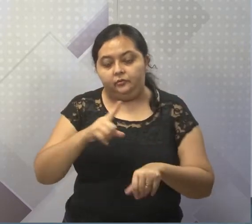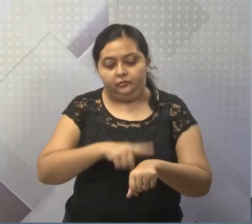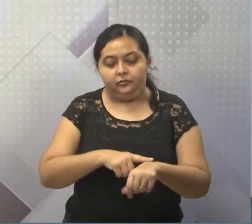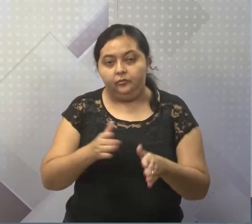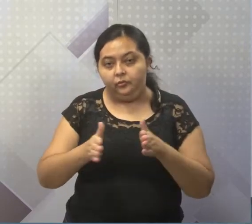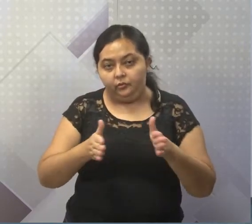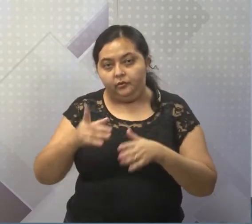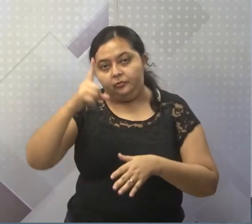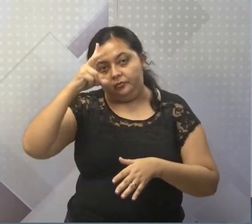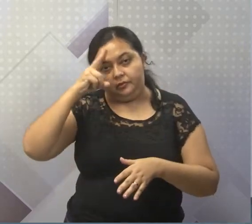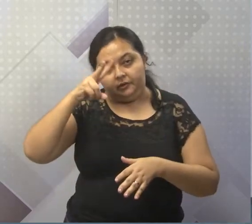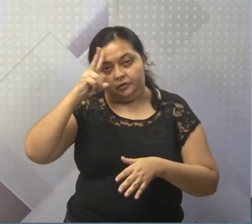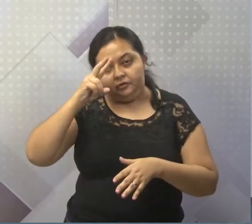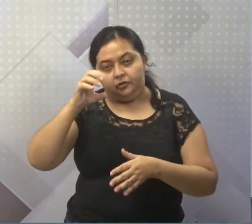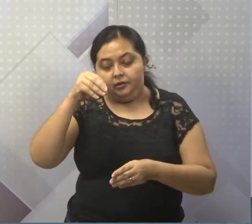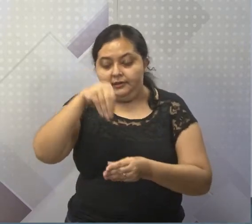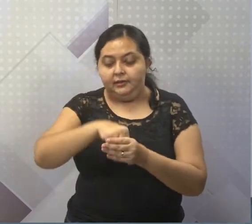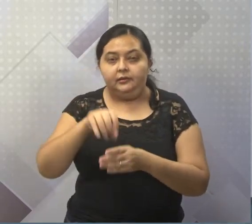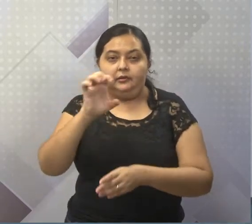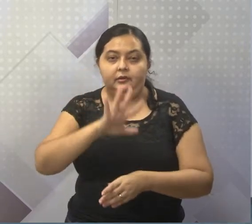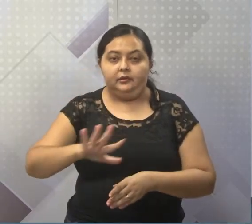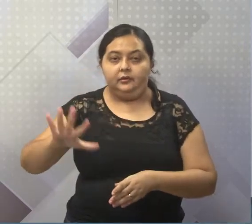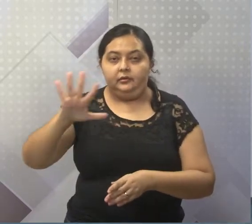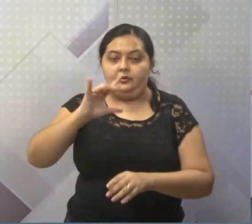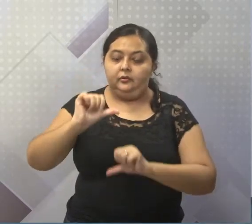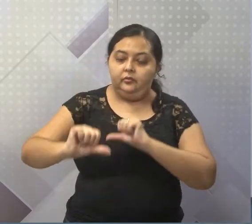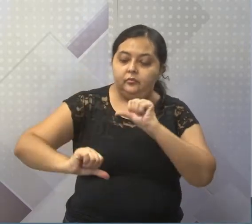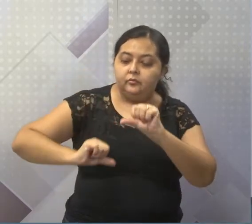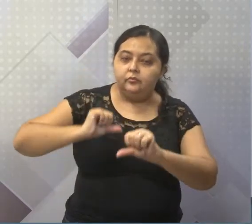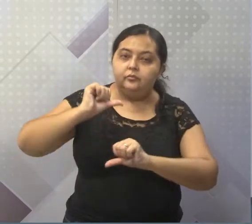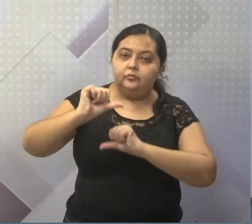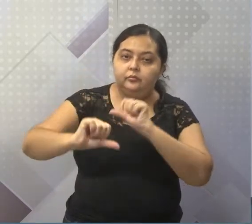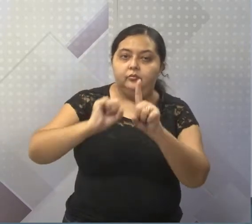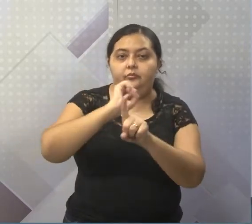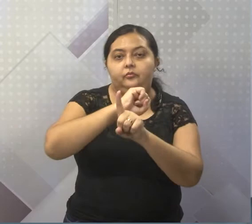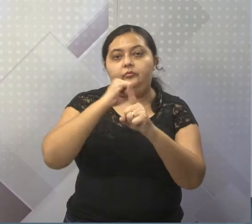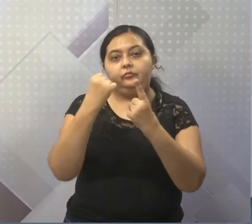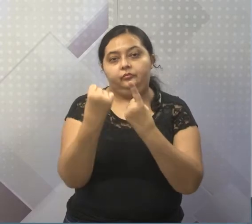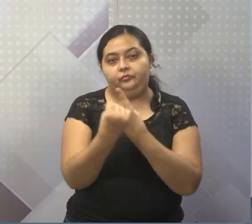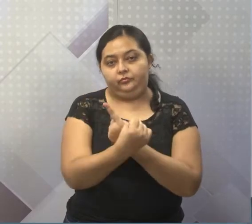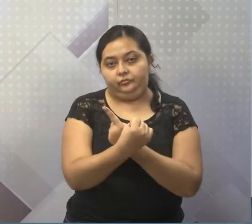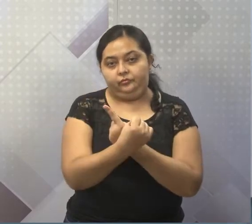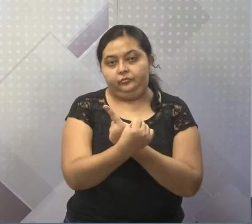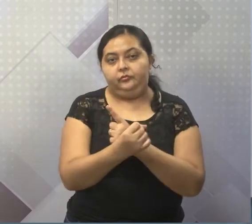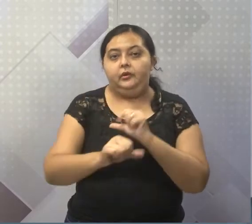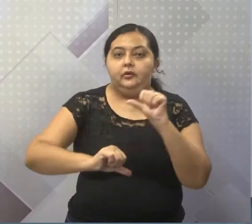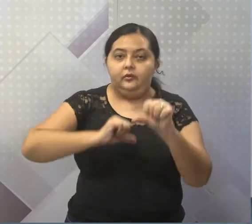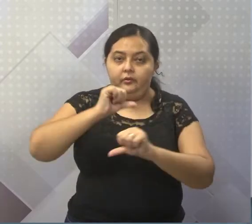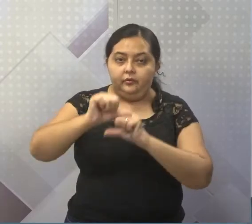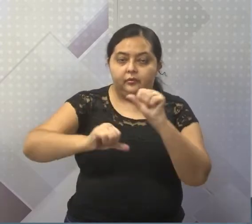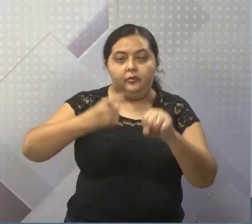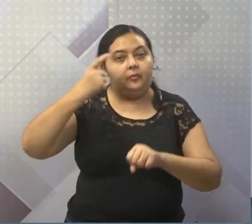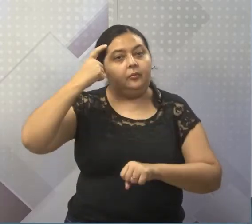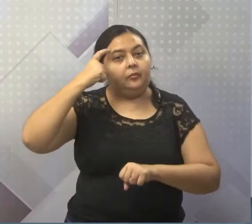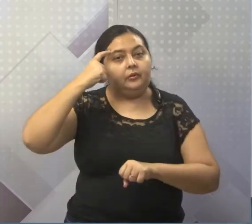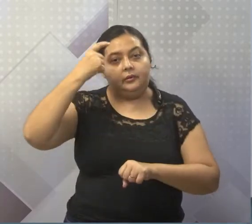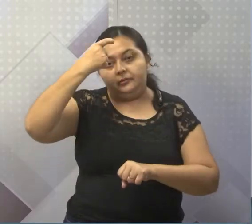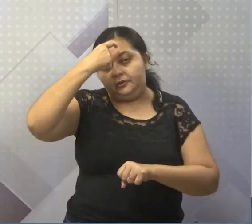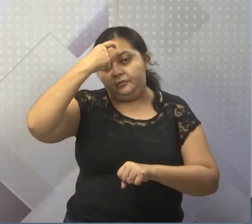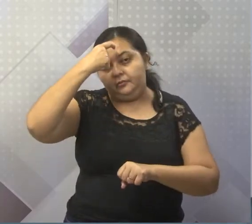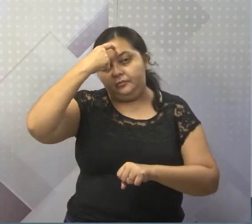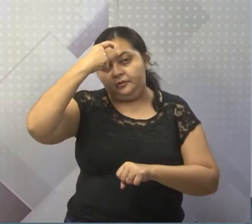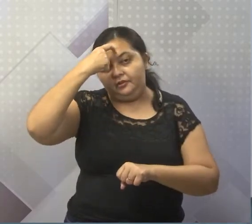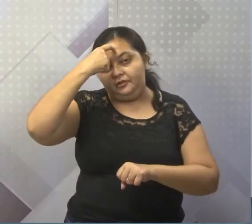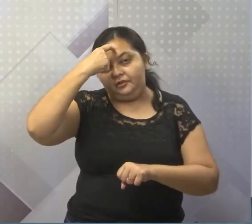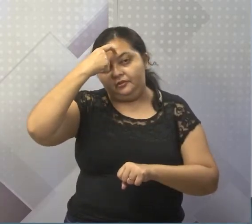porque o seguinte dentro da Europa a gente vai ver várias transições que vão transformar a sociedade e vai transformar o pensamento do pessoal